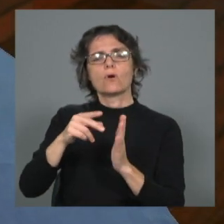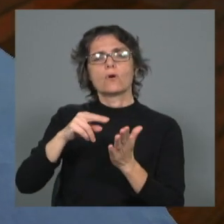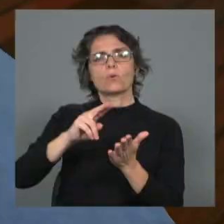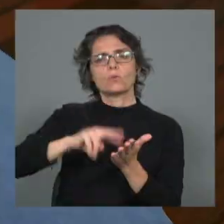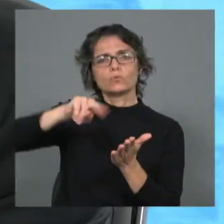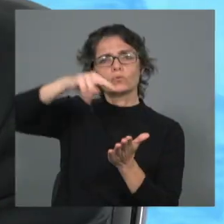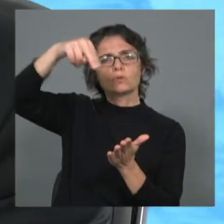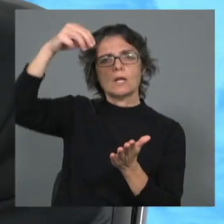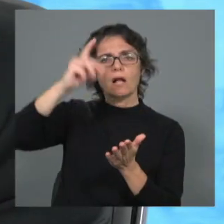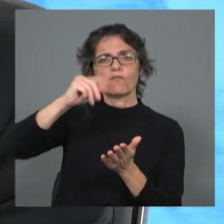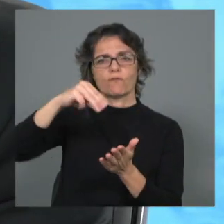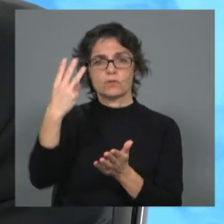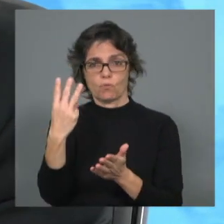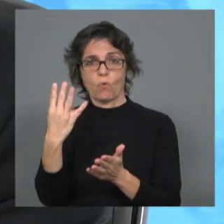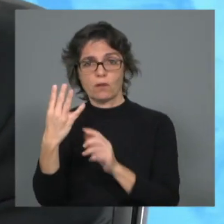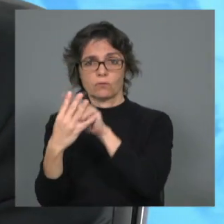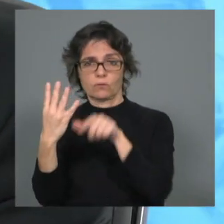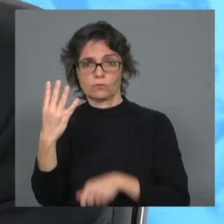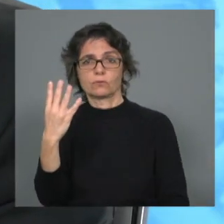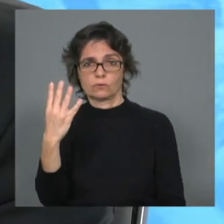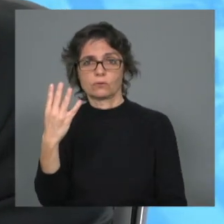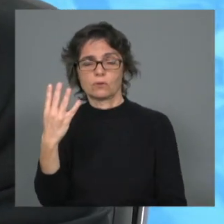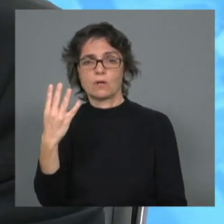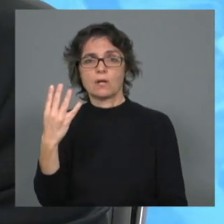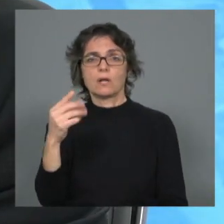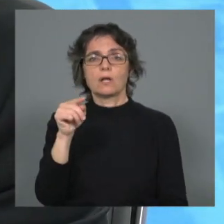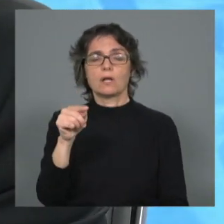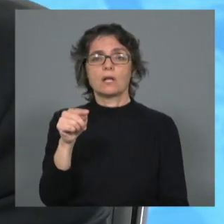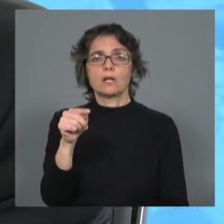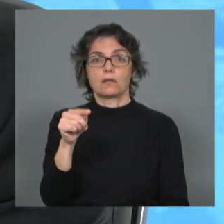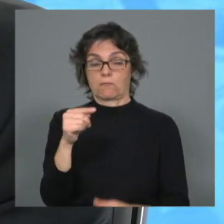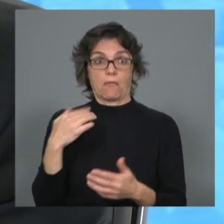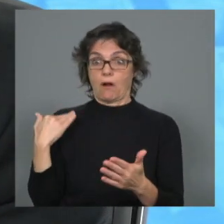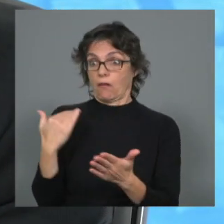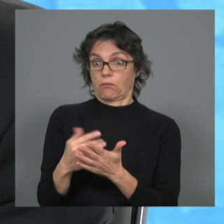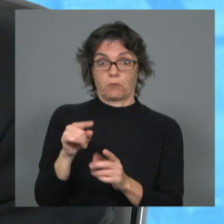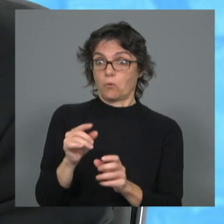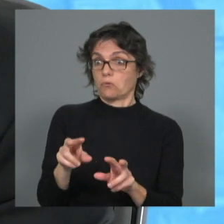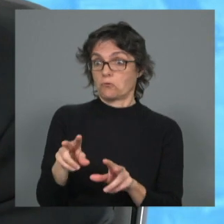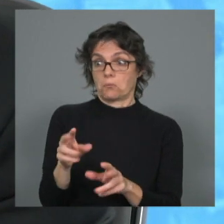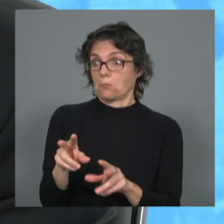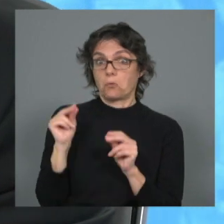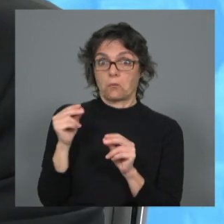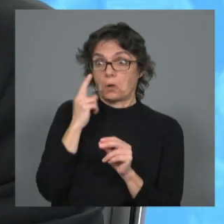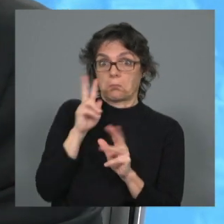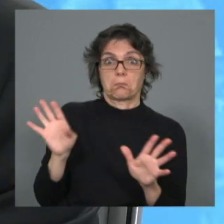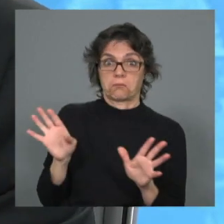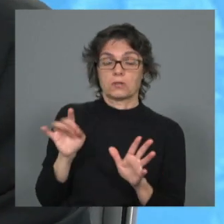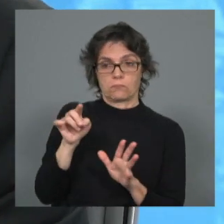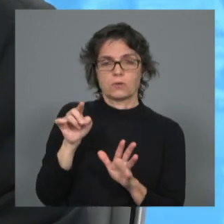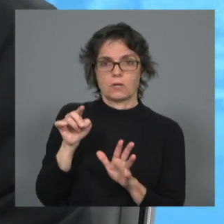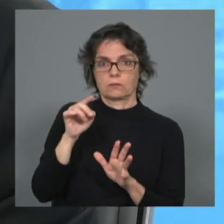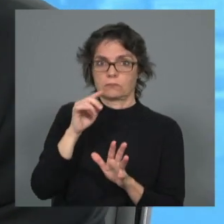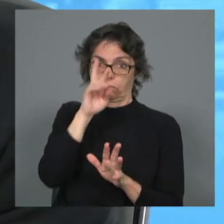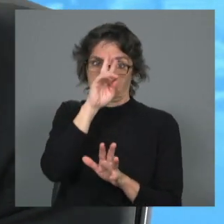portanto, gira em si própria 4 vezes, que ninguém até hoje fez este gesto. E, portanto, era uma pressão enorme